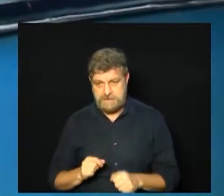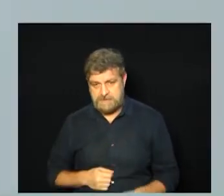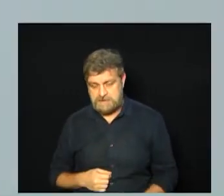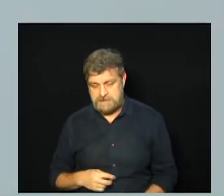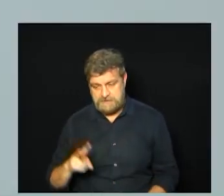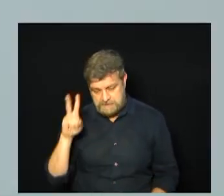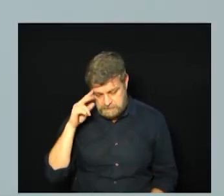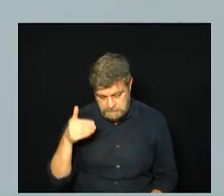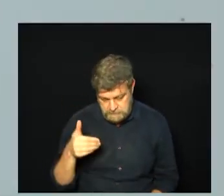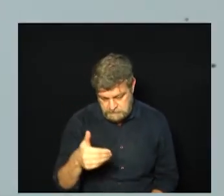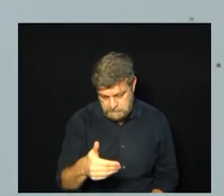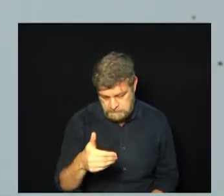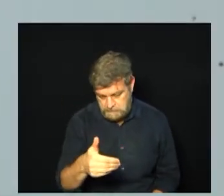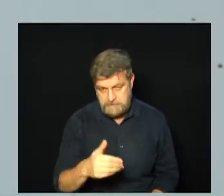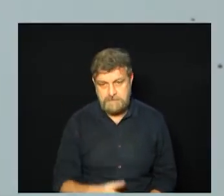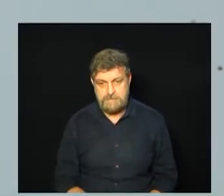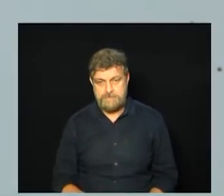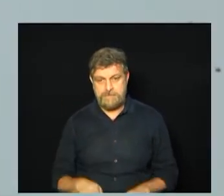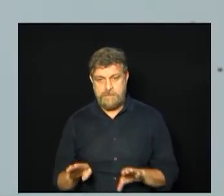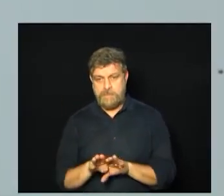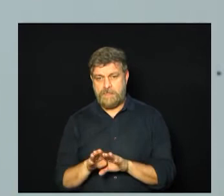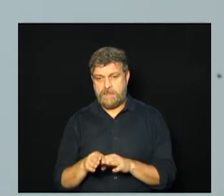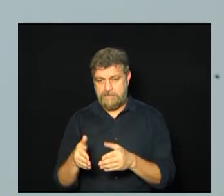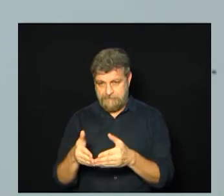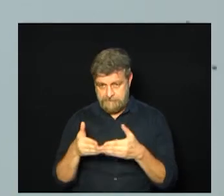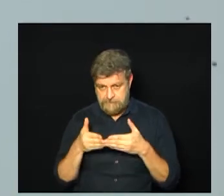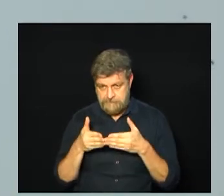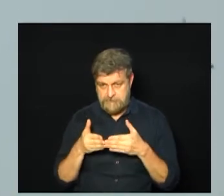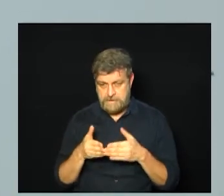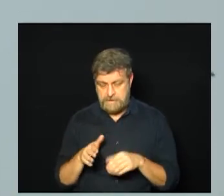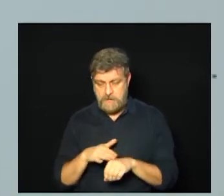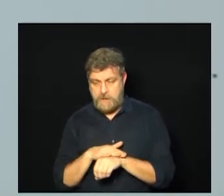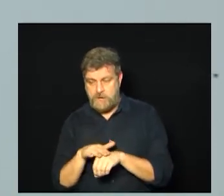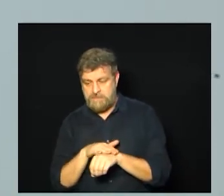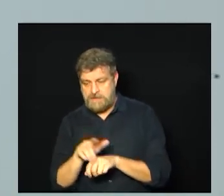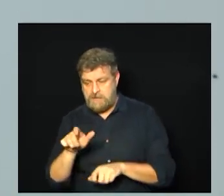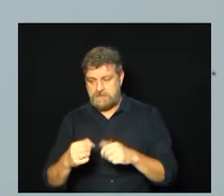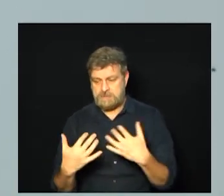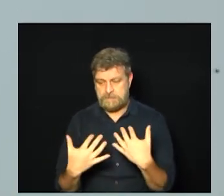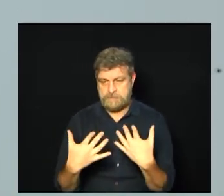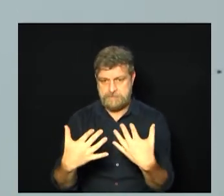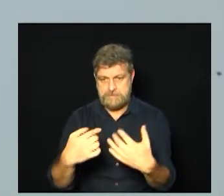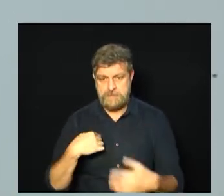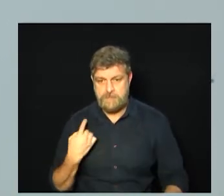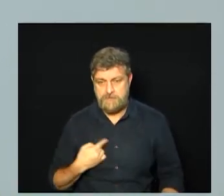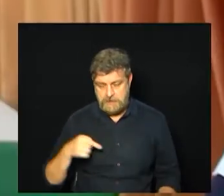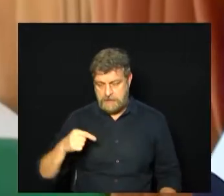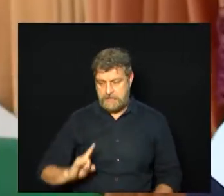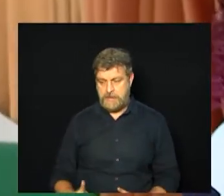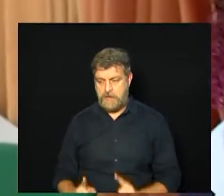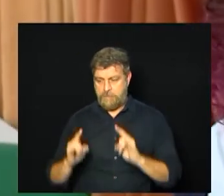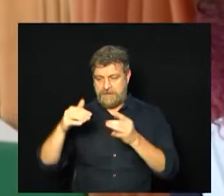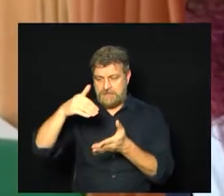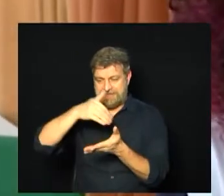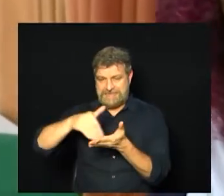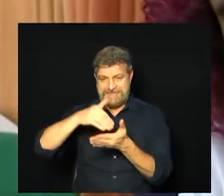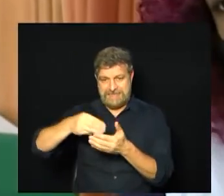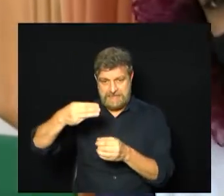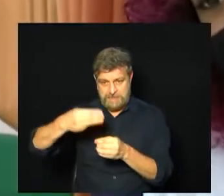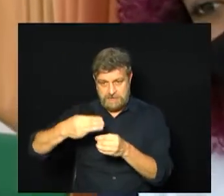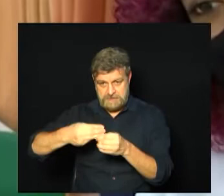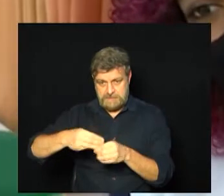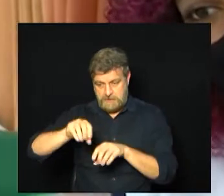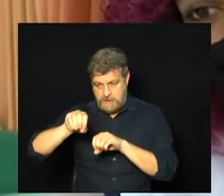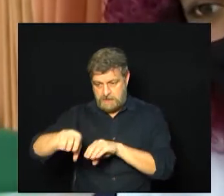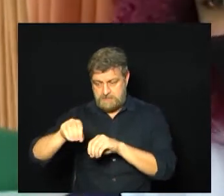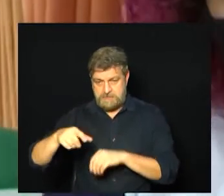de segunda-feira. Inclusive, eu vou pedir uma licença aqui até para comentar para os nossos telespectadores. Nós estamos aqui no prédio da Secretaria Municipal de Educação, ao lado